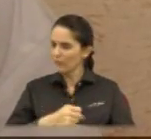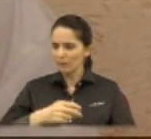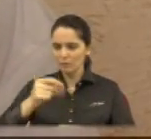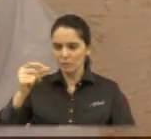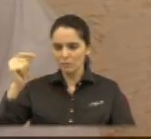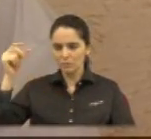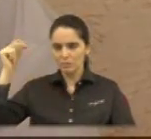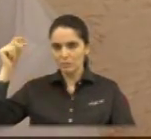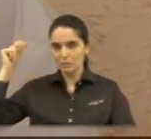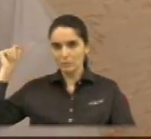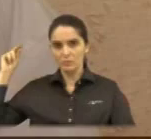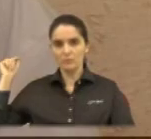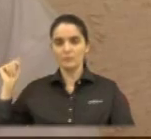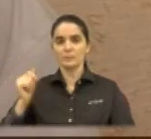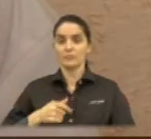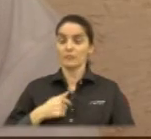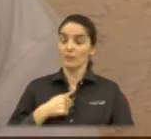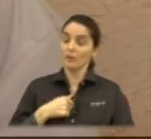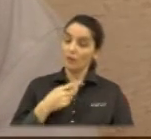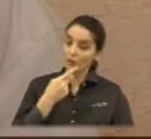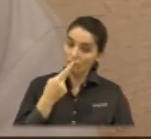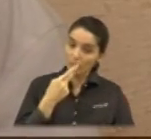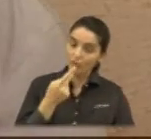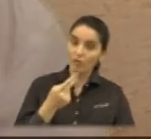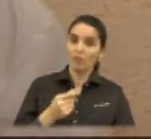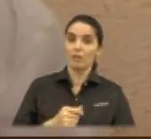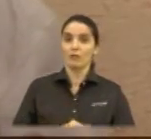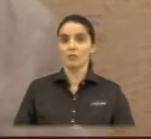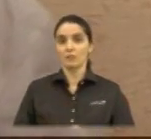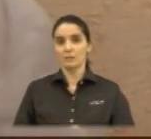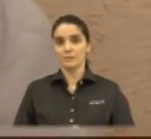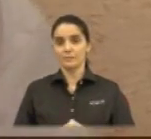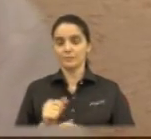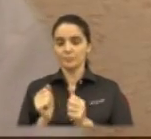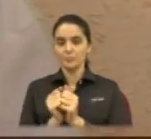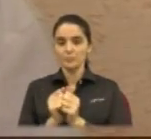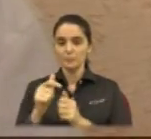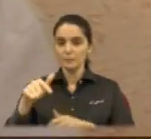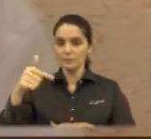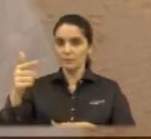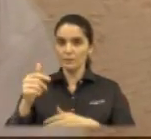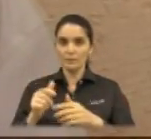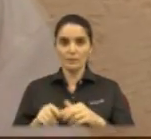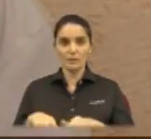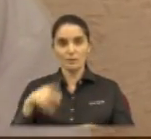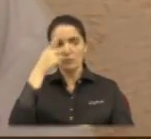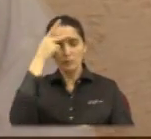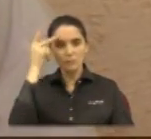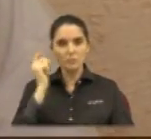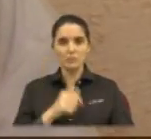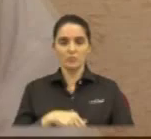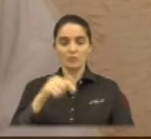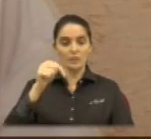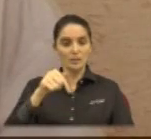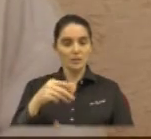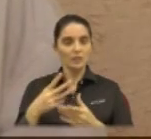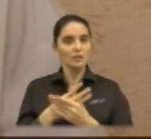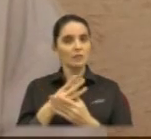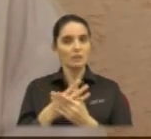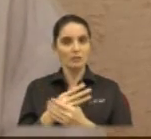alguns anos atrás eu venho alertando, e com outras pessoas, e vocês aqui na Câmara fazem esse papel,